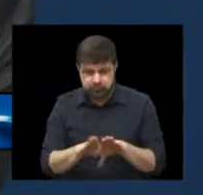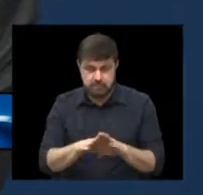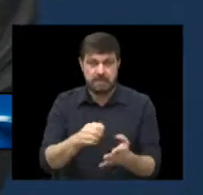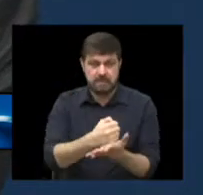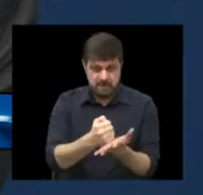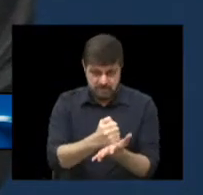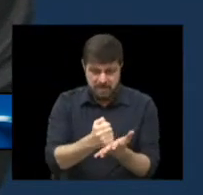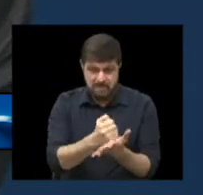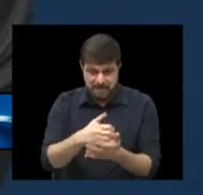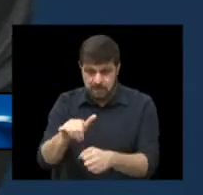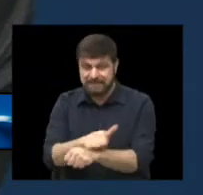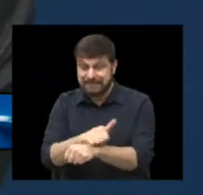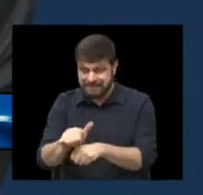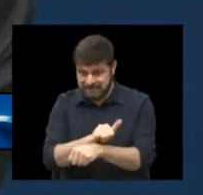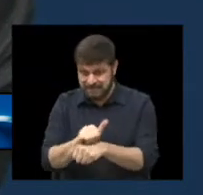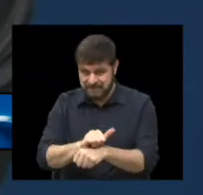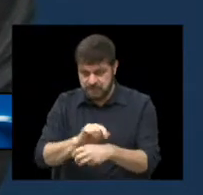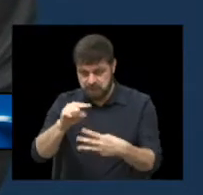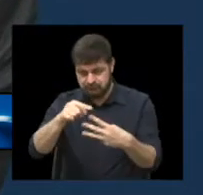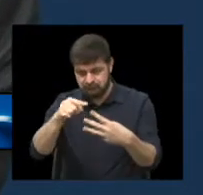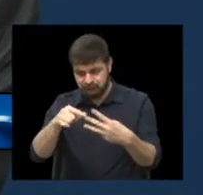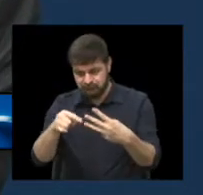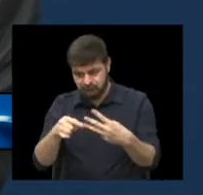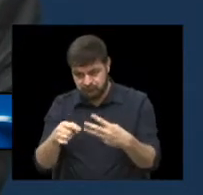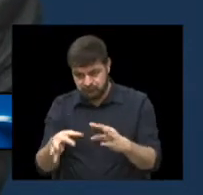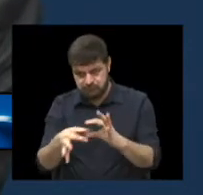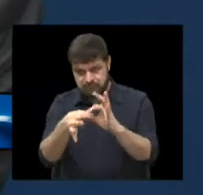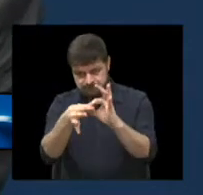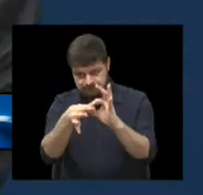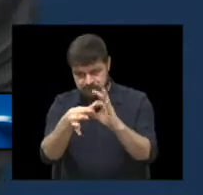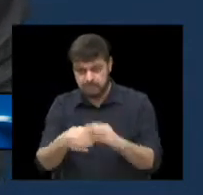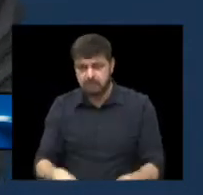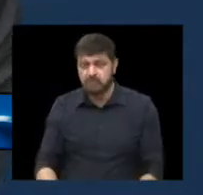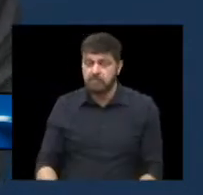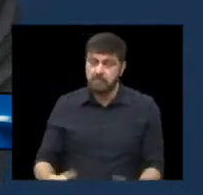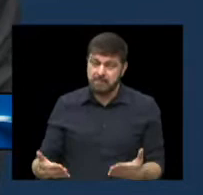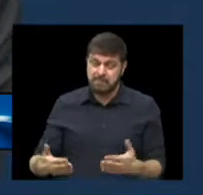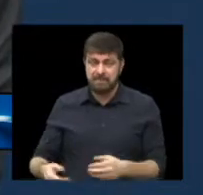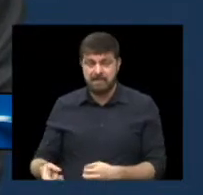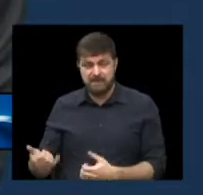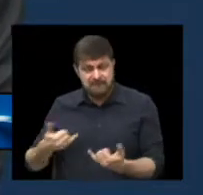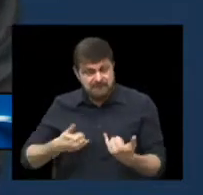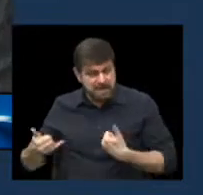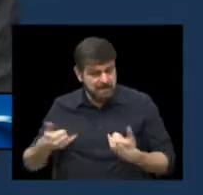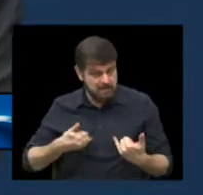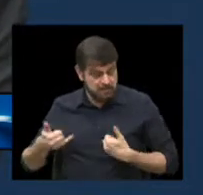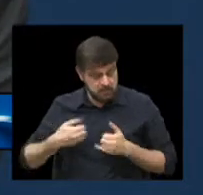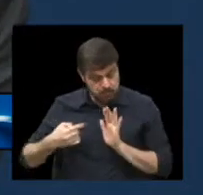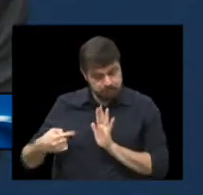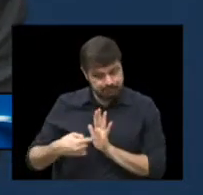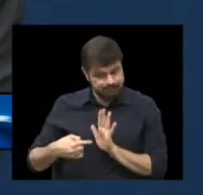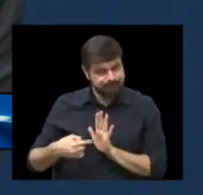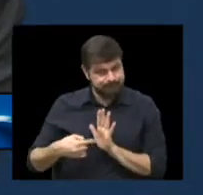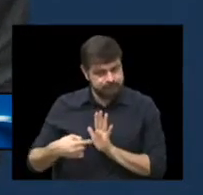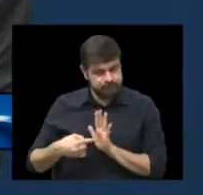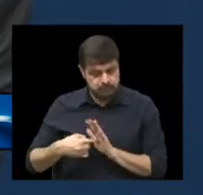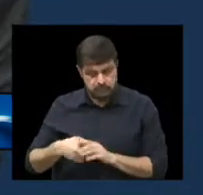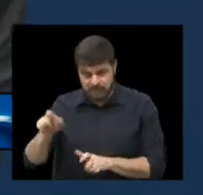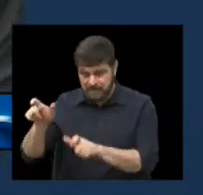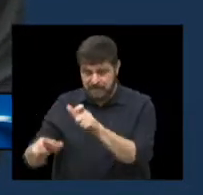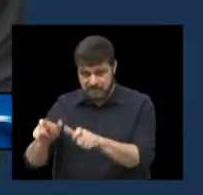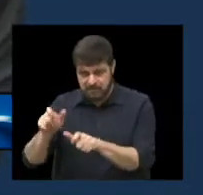essas estratégias. Eis que a denúncia que eu recebo é que os pacientes que iam fazer quimioterapia no hospital